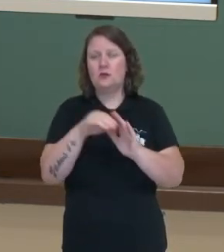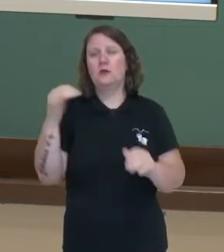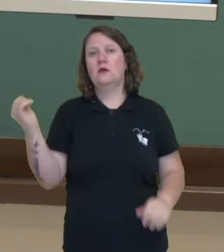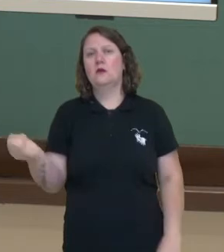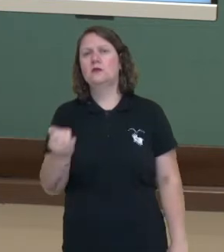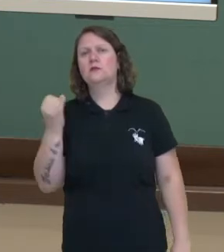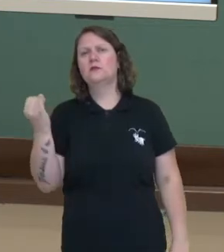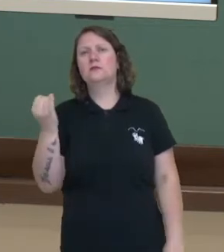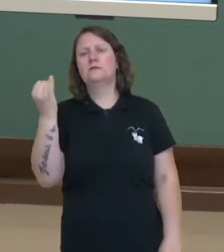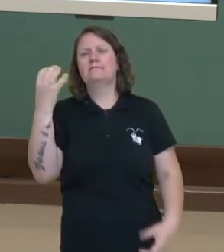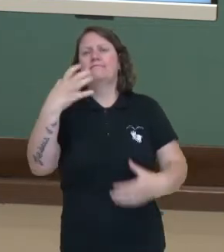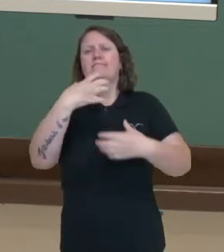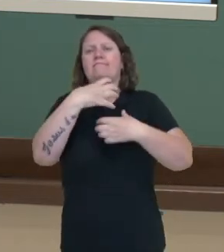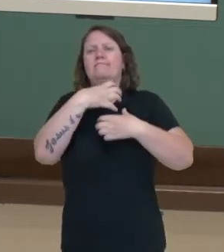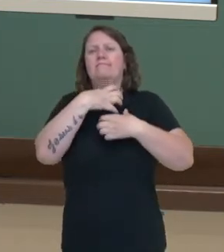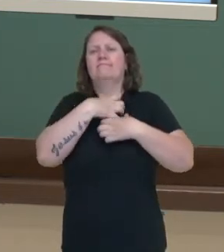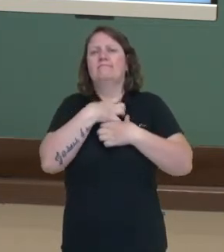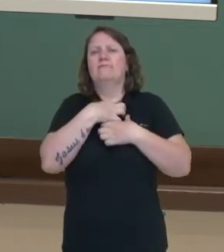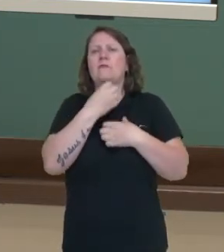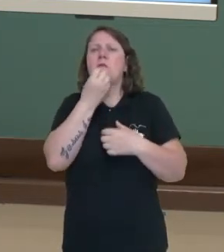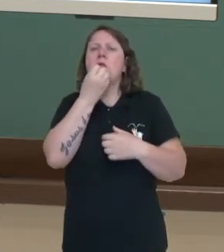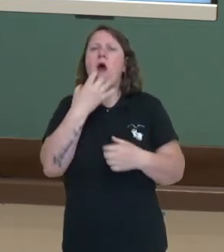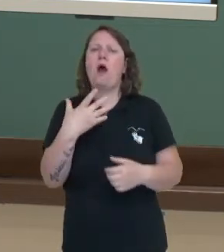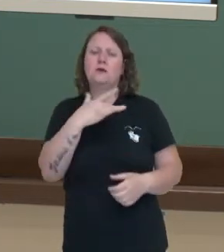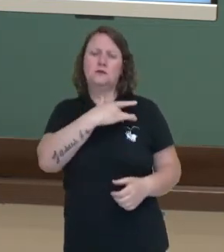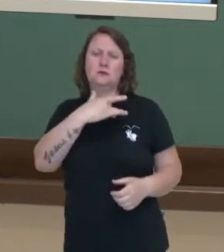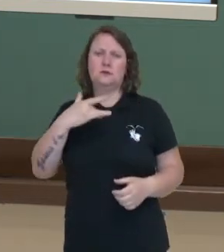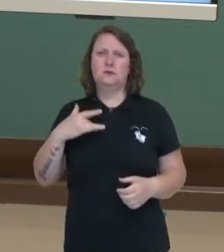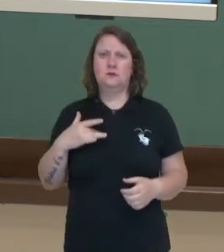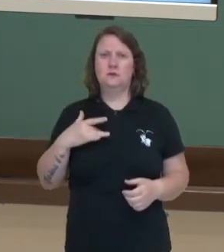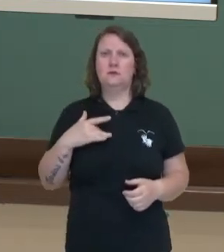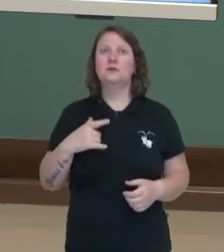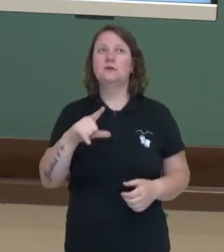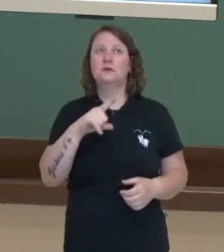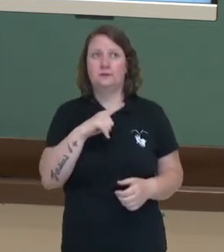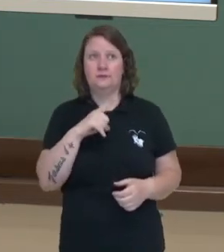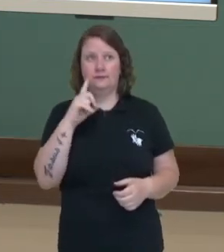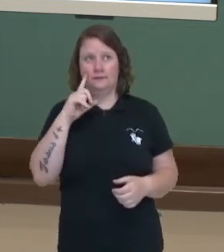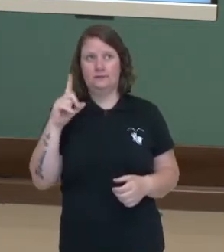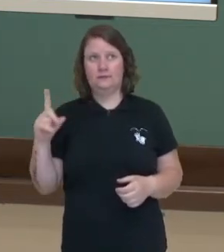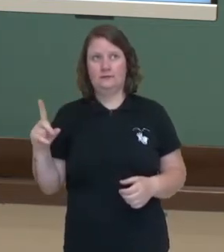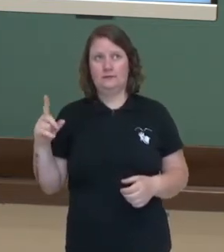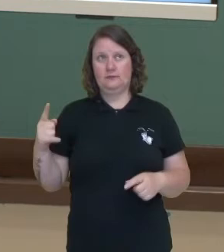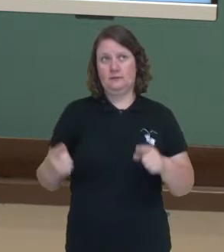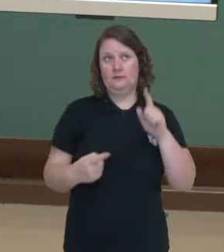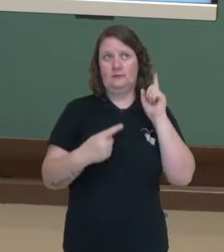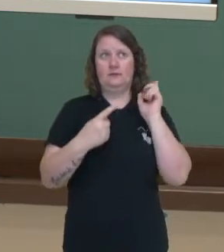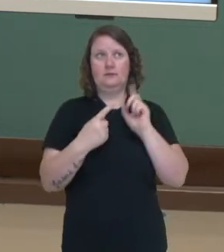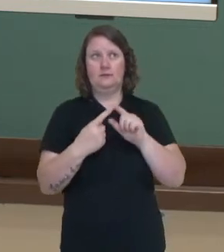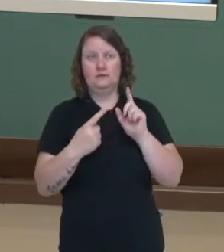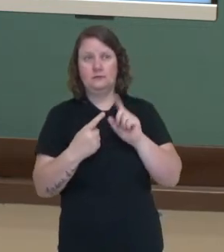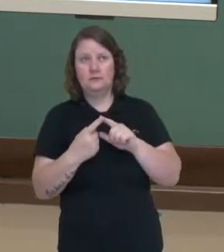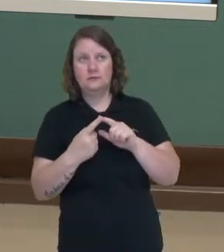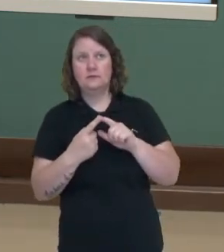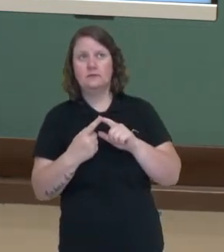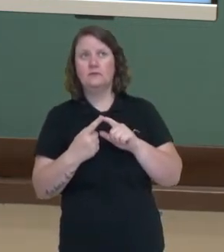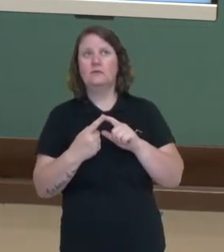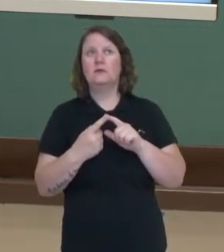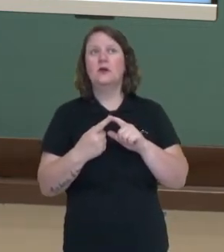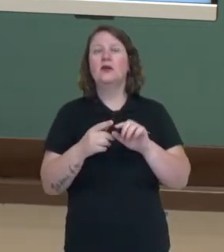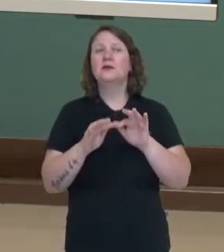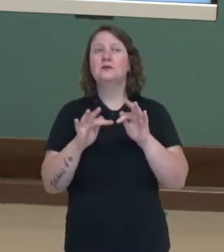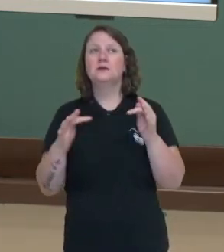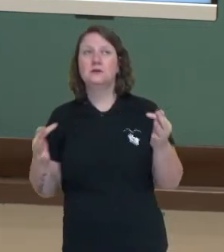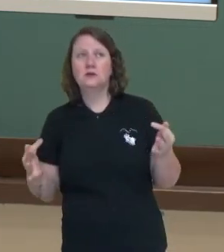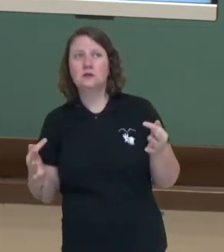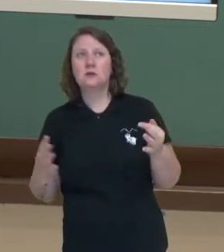pessoa sinta-se bem com saúde. O período acima é um período simples, pois há uma oração. B,